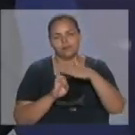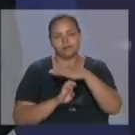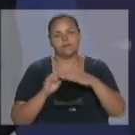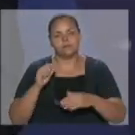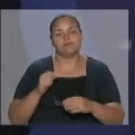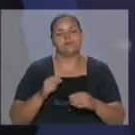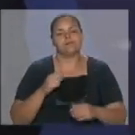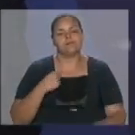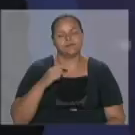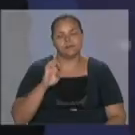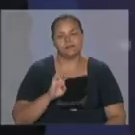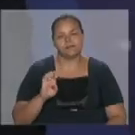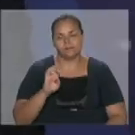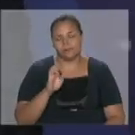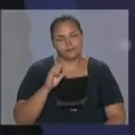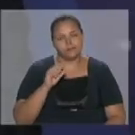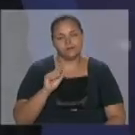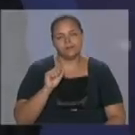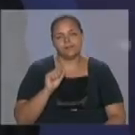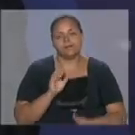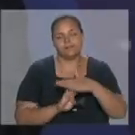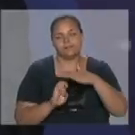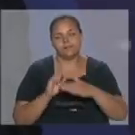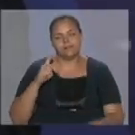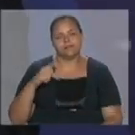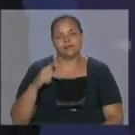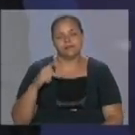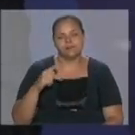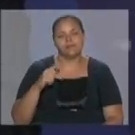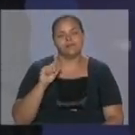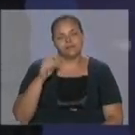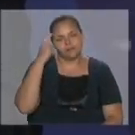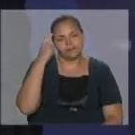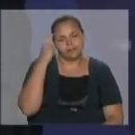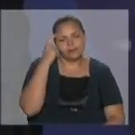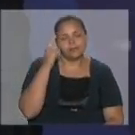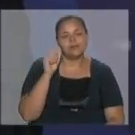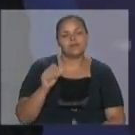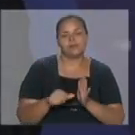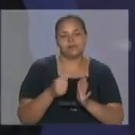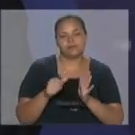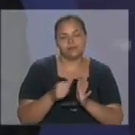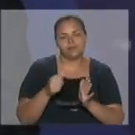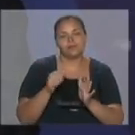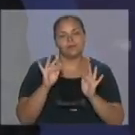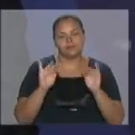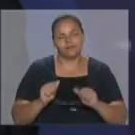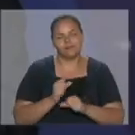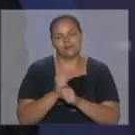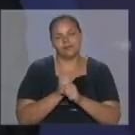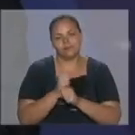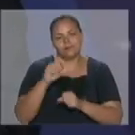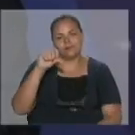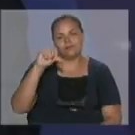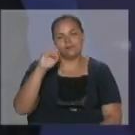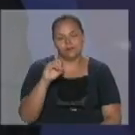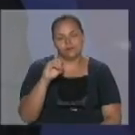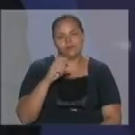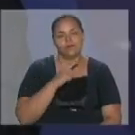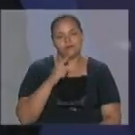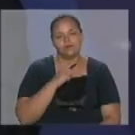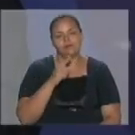por conta dos estados, a questão do ICMS. Então, o Repetro foi pensado primeiro lá, no final dos anos 90,